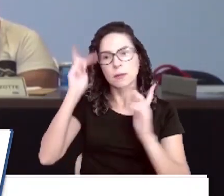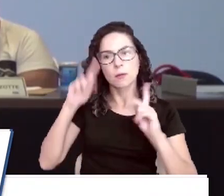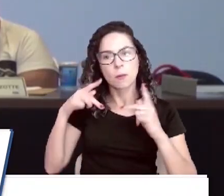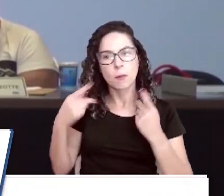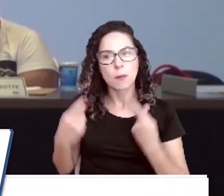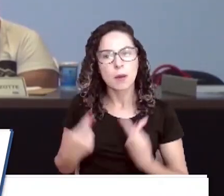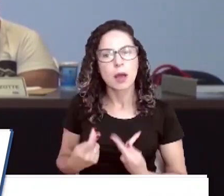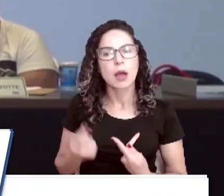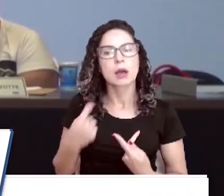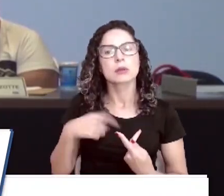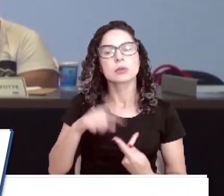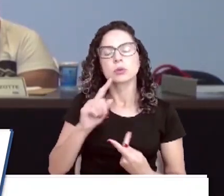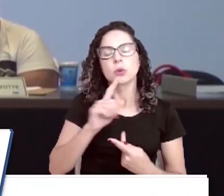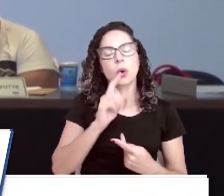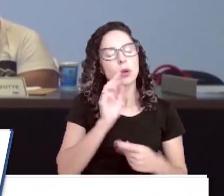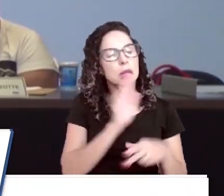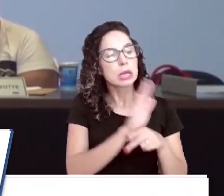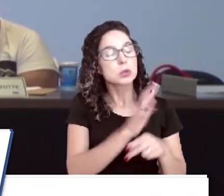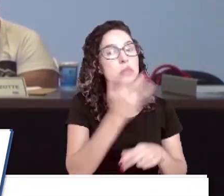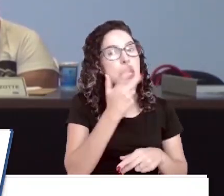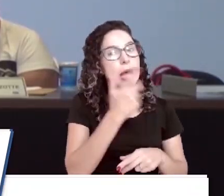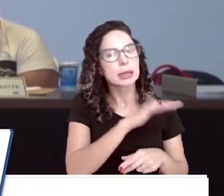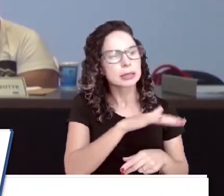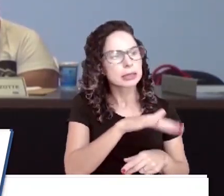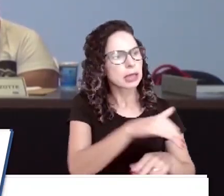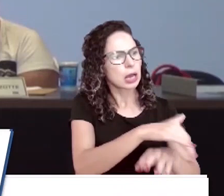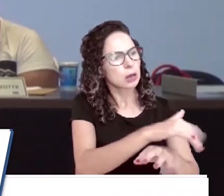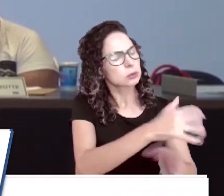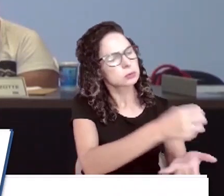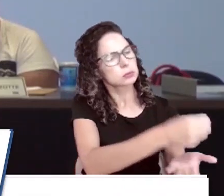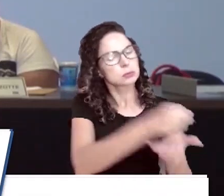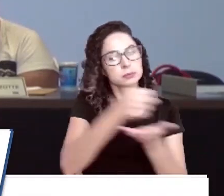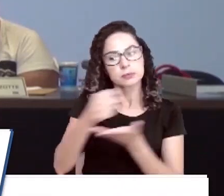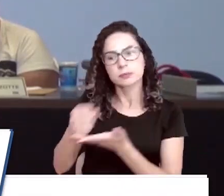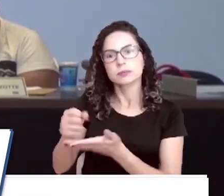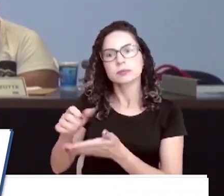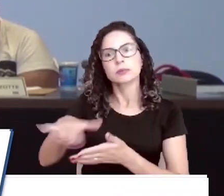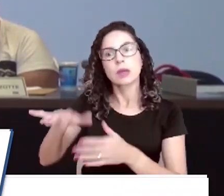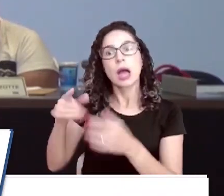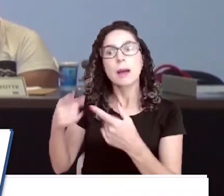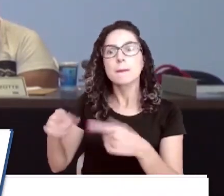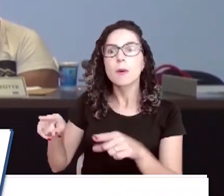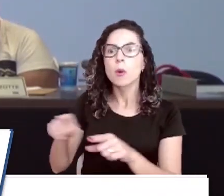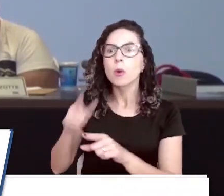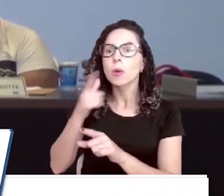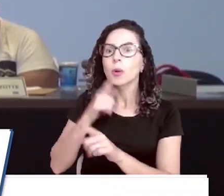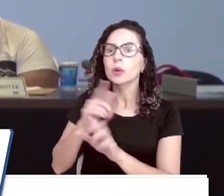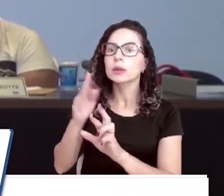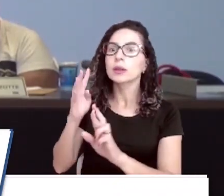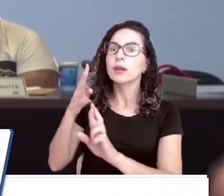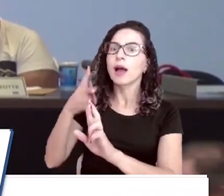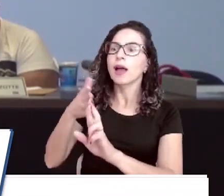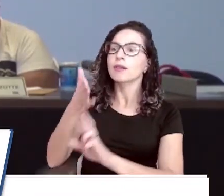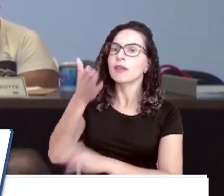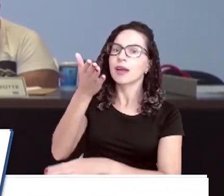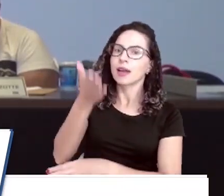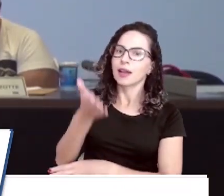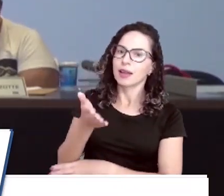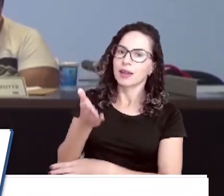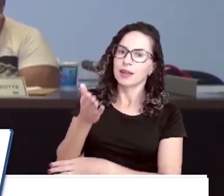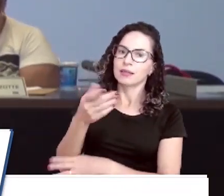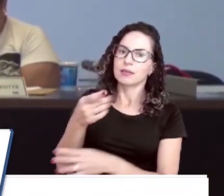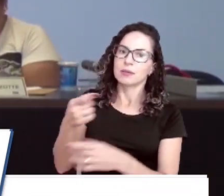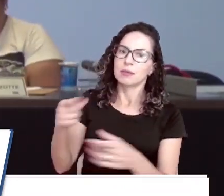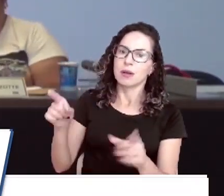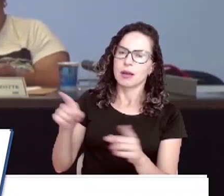tirar essas crianças, trazer para a música e conter com uma referência o maestro. Como já os demais